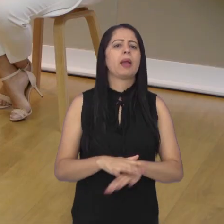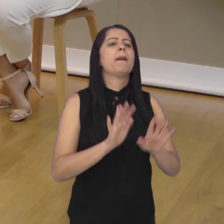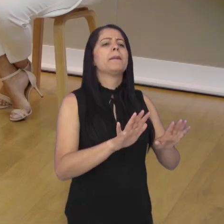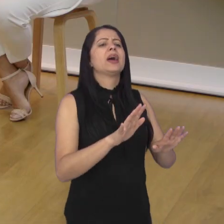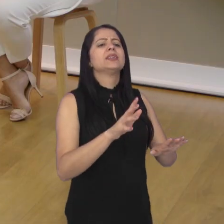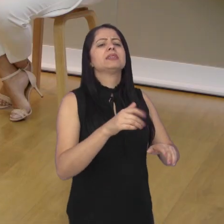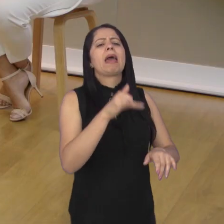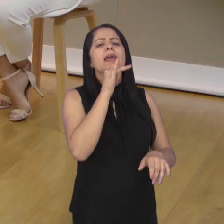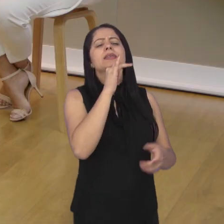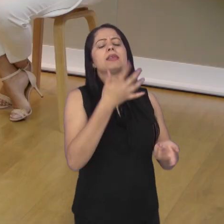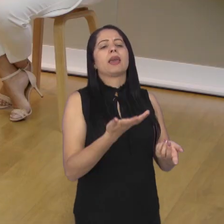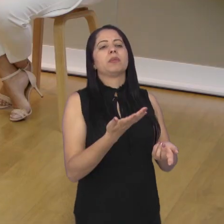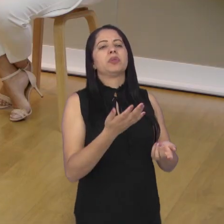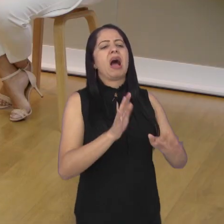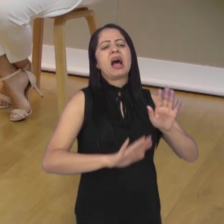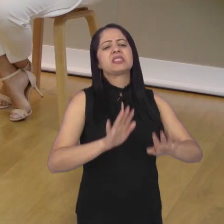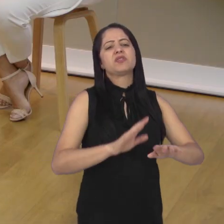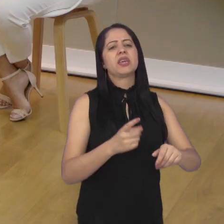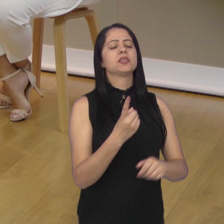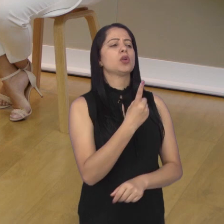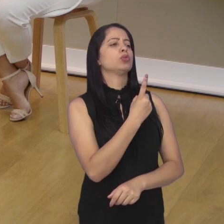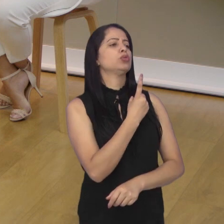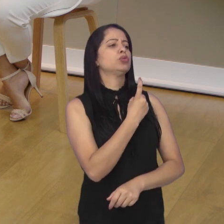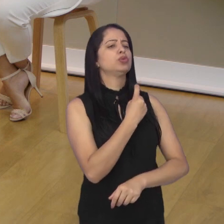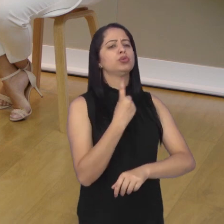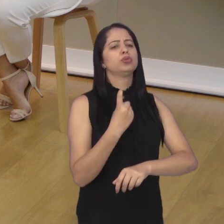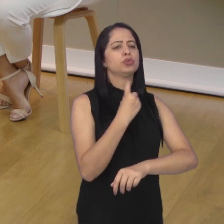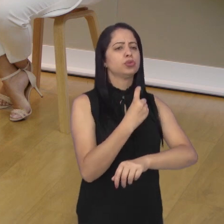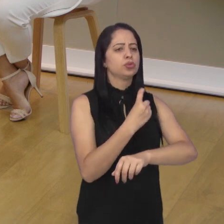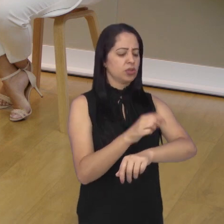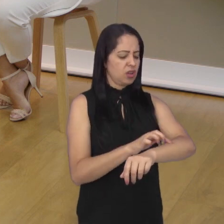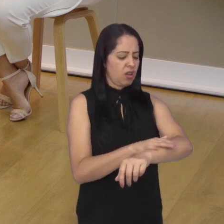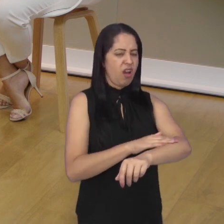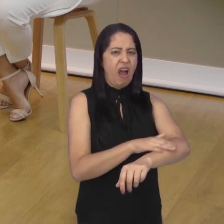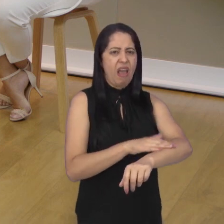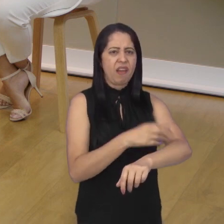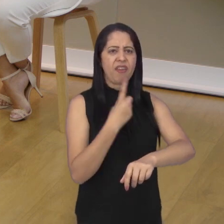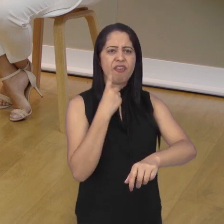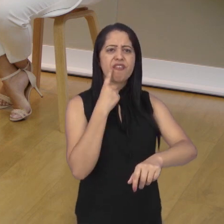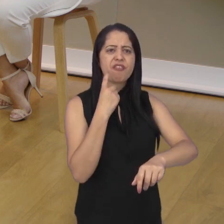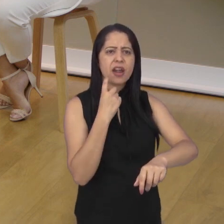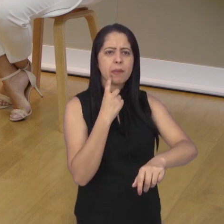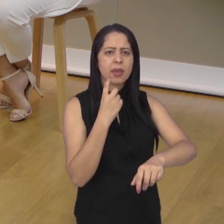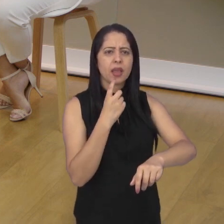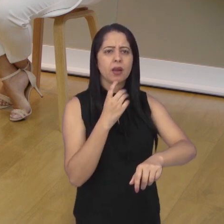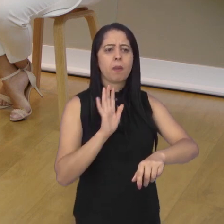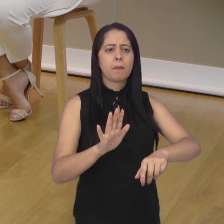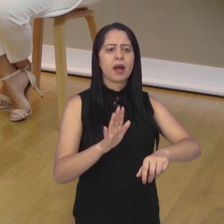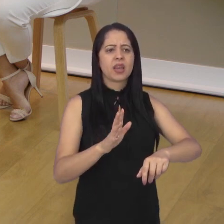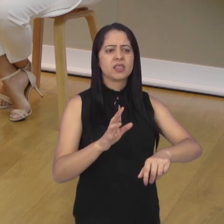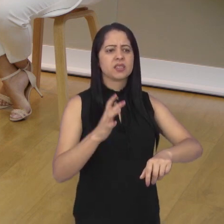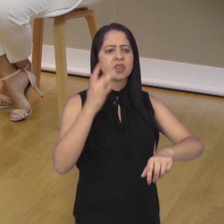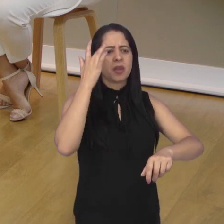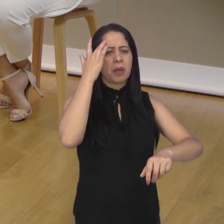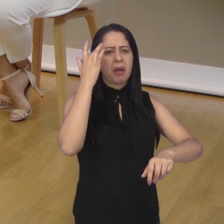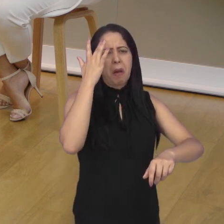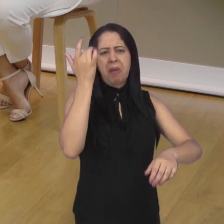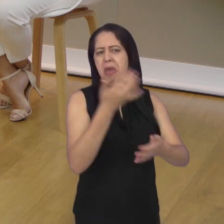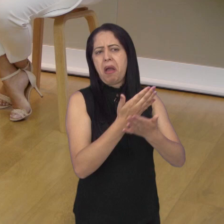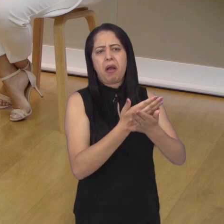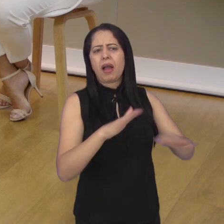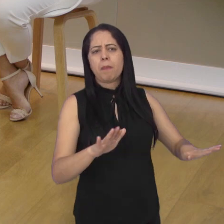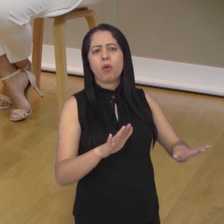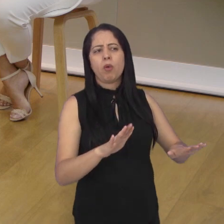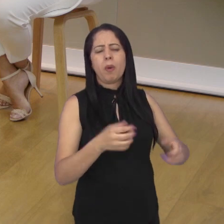ficou vermelho ali, mas passou. No dia seguinte, tranquilo. Mas quanto tempo que dura esse sintoma que eu devo correr e procurar o médico?